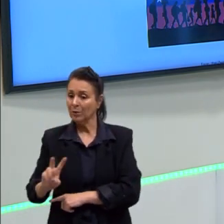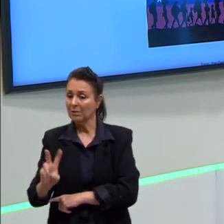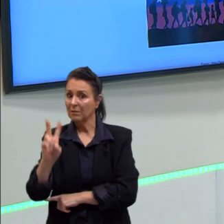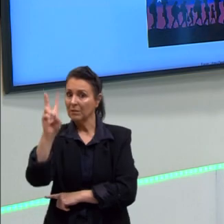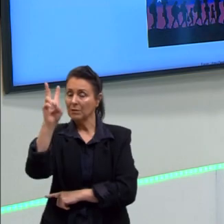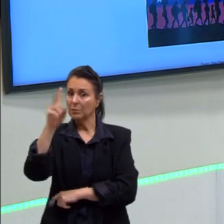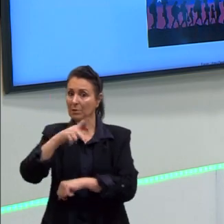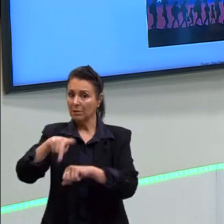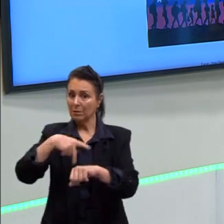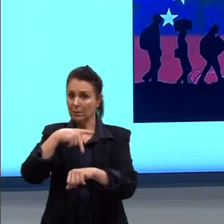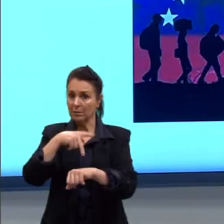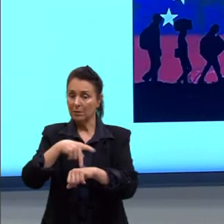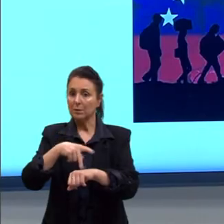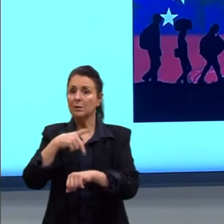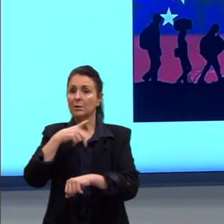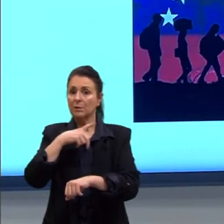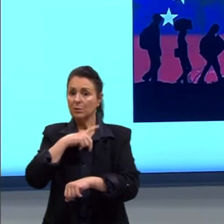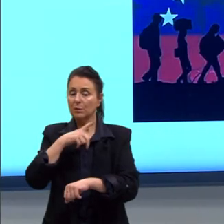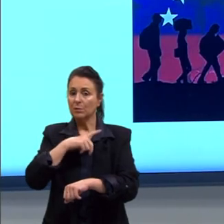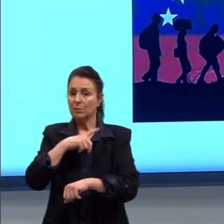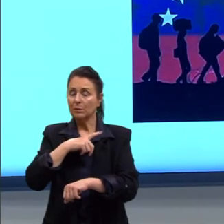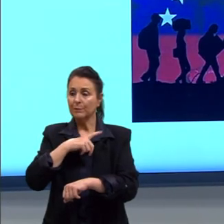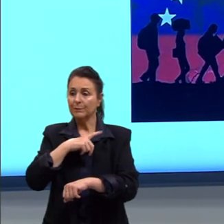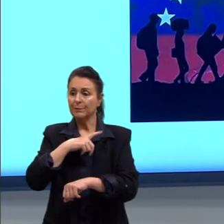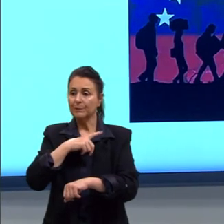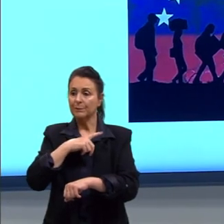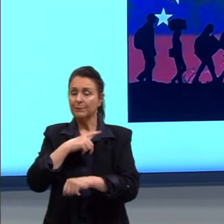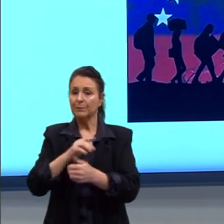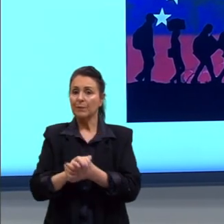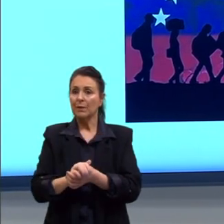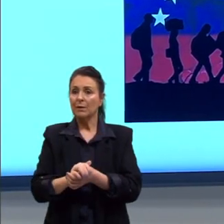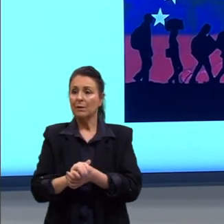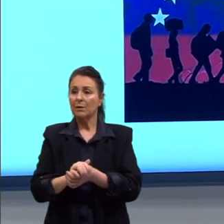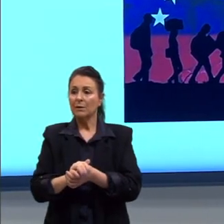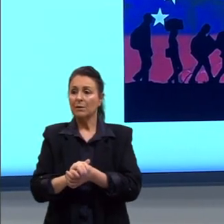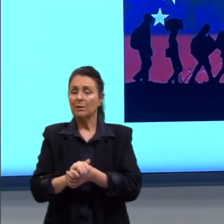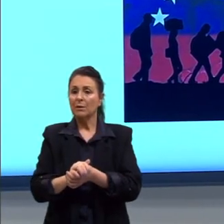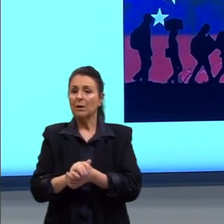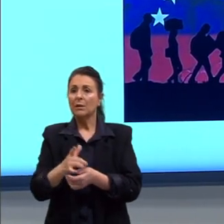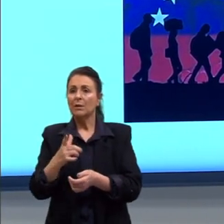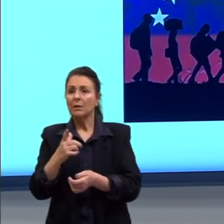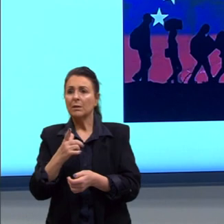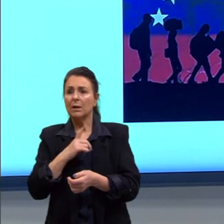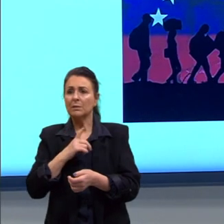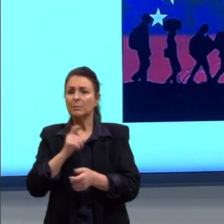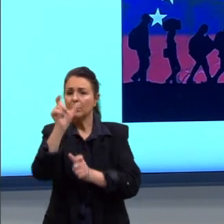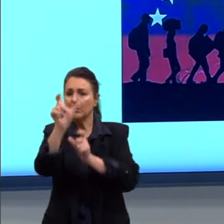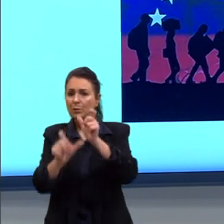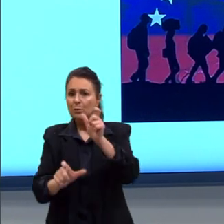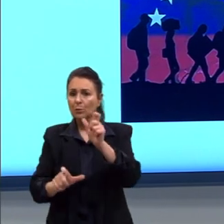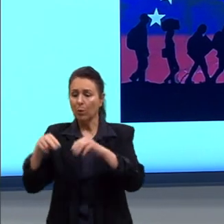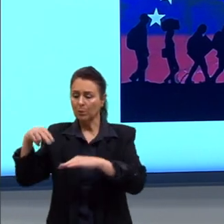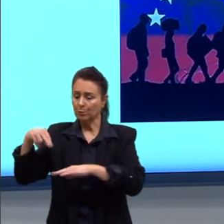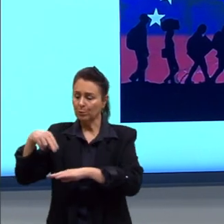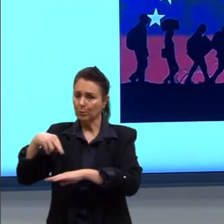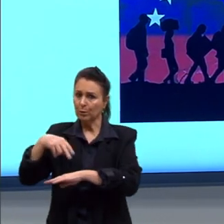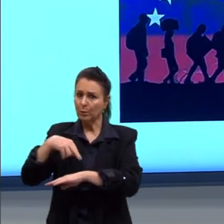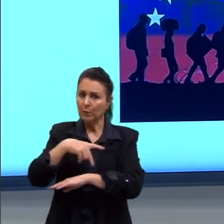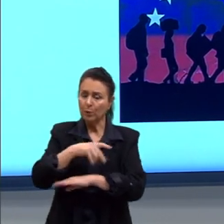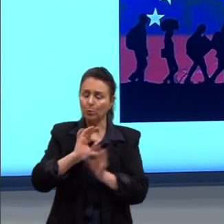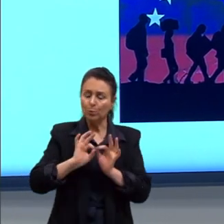essa esse cidadãos né se tornando a pessoas eu ando fazendo grandes